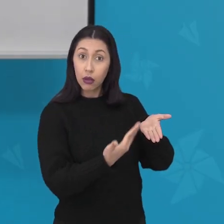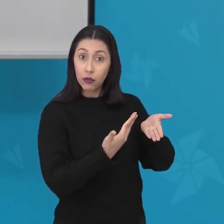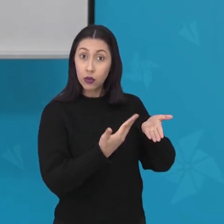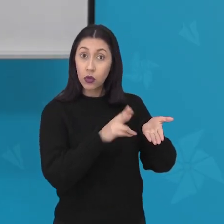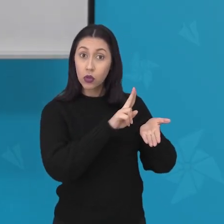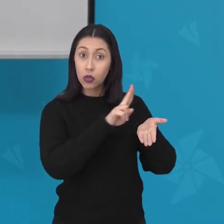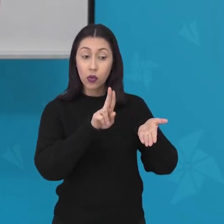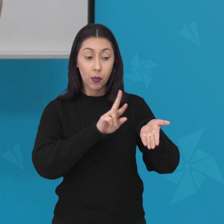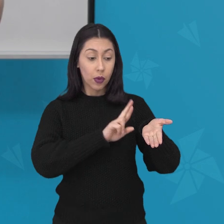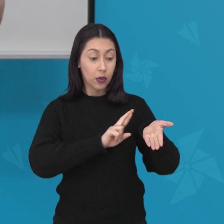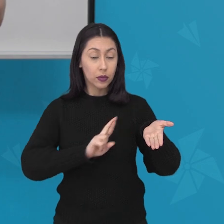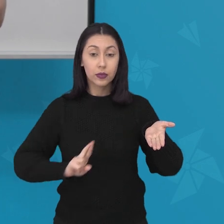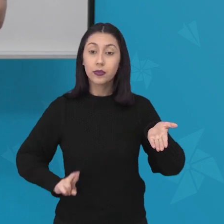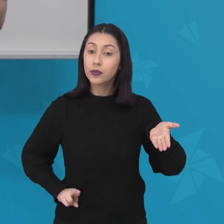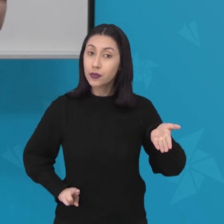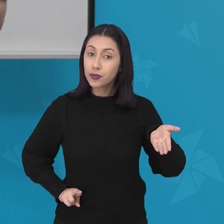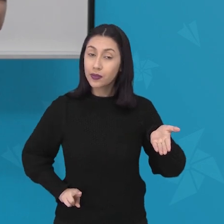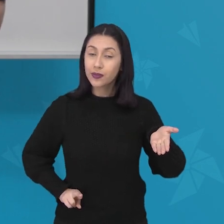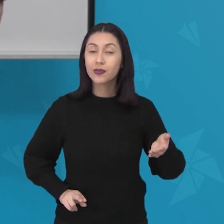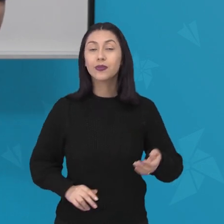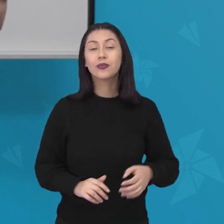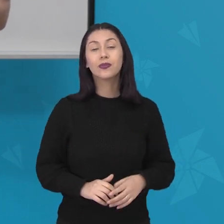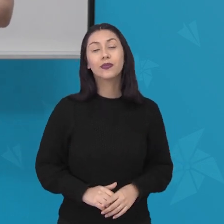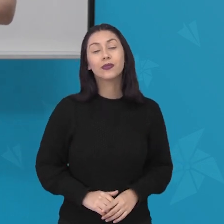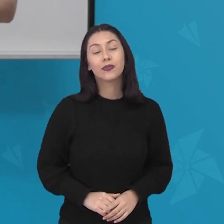da República de Platão.